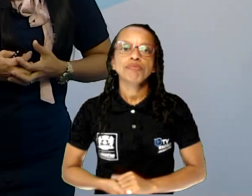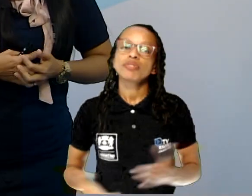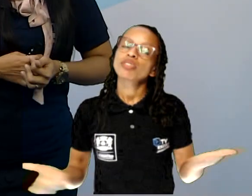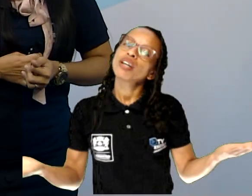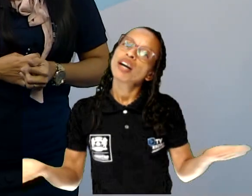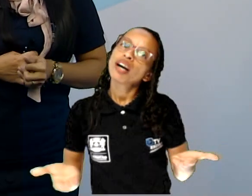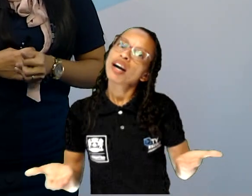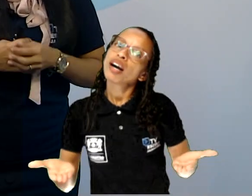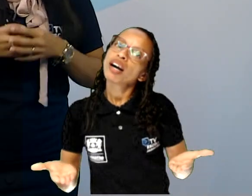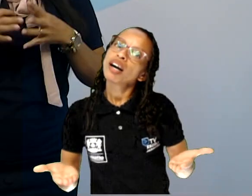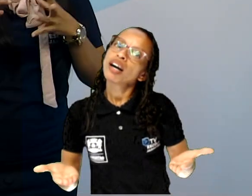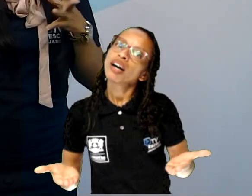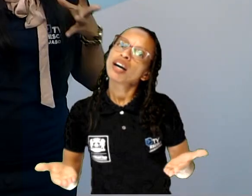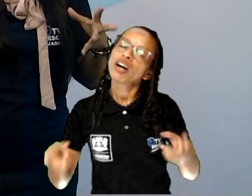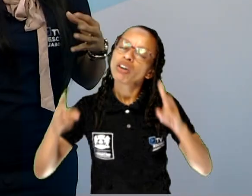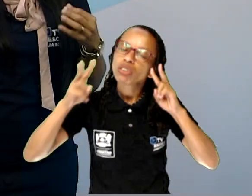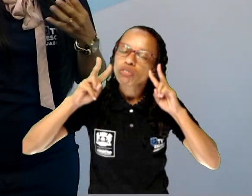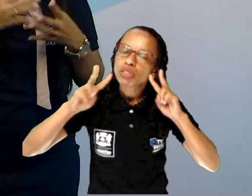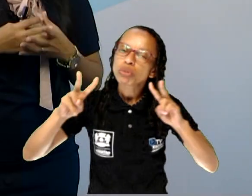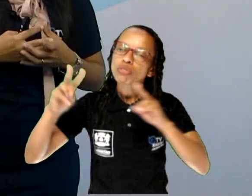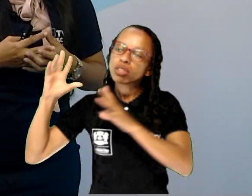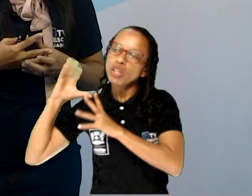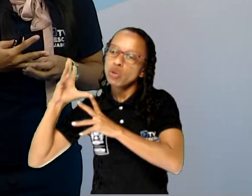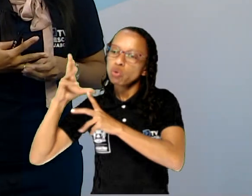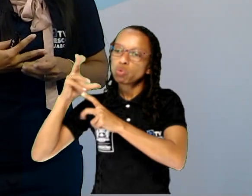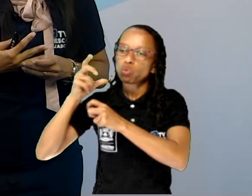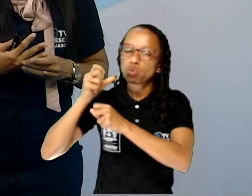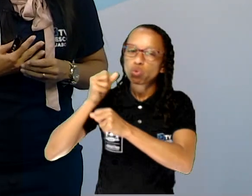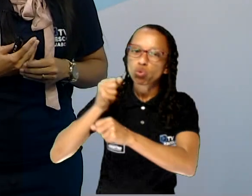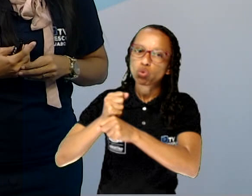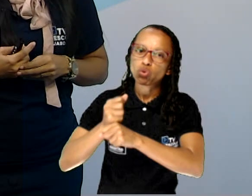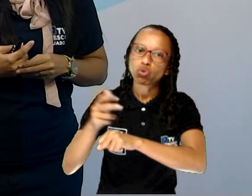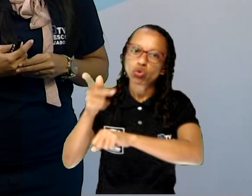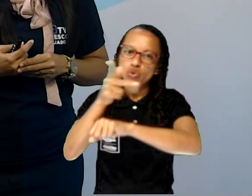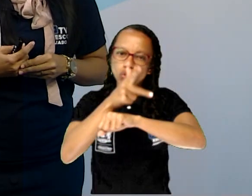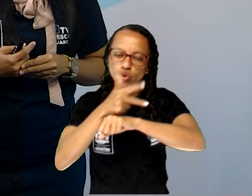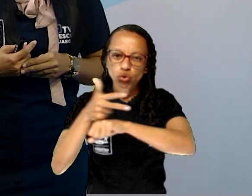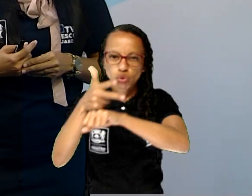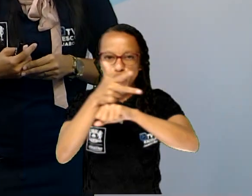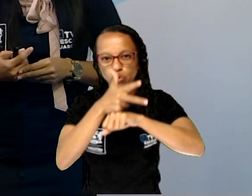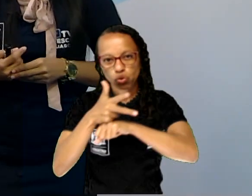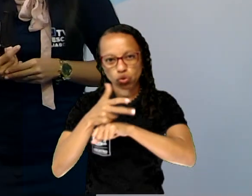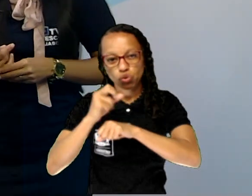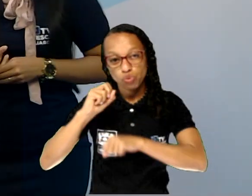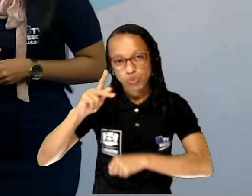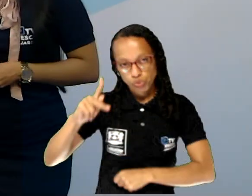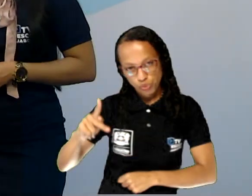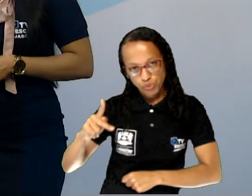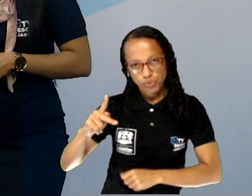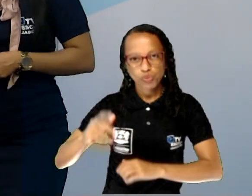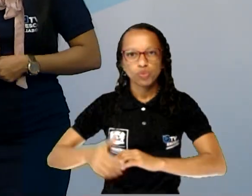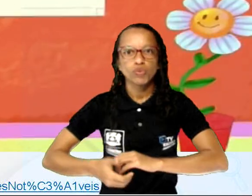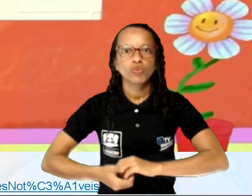Agora vamos ver um resumão de tudo que a gente deu agora nesse vídeo, ok?